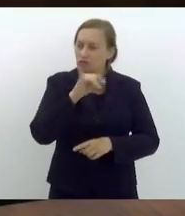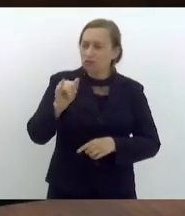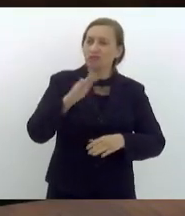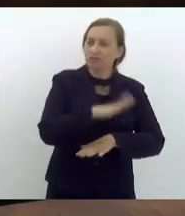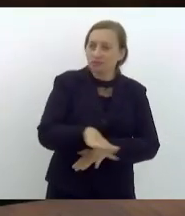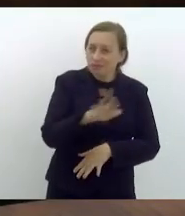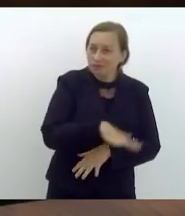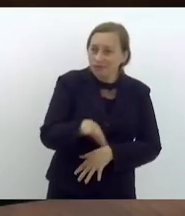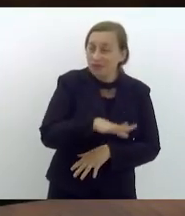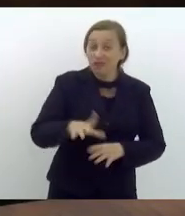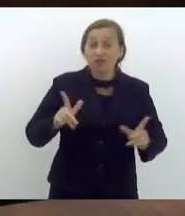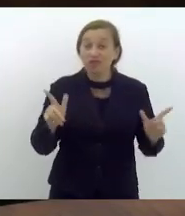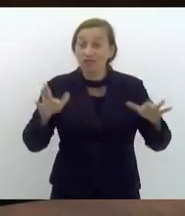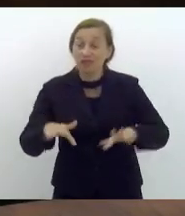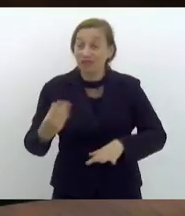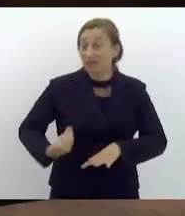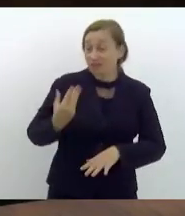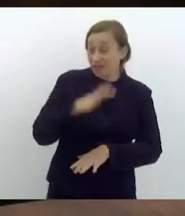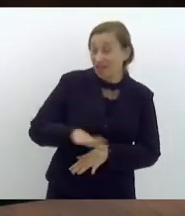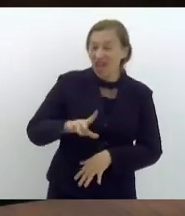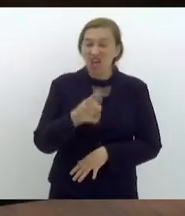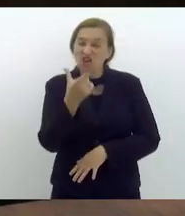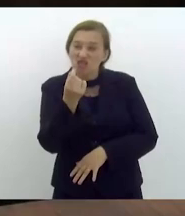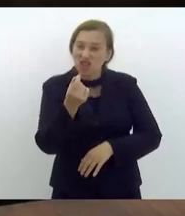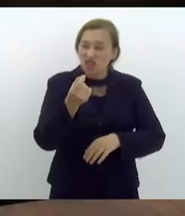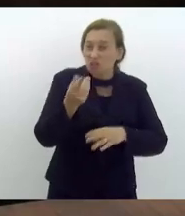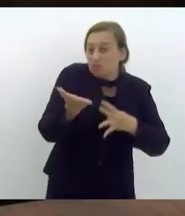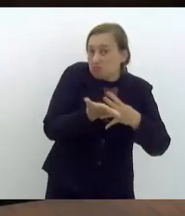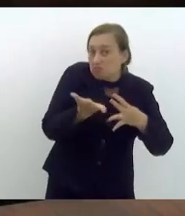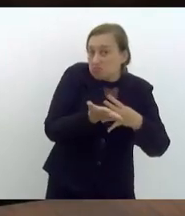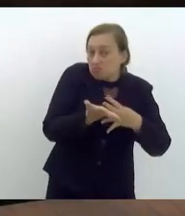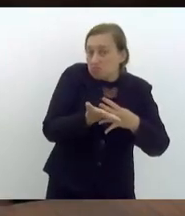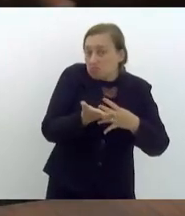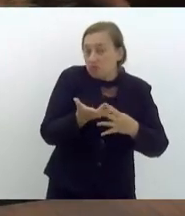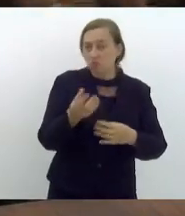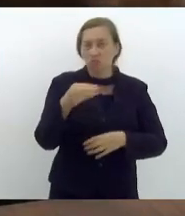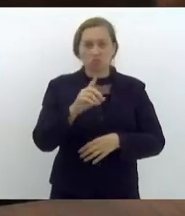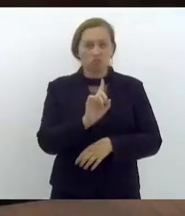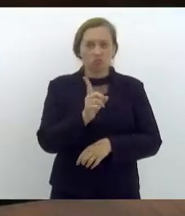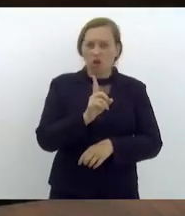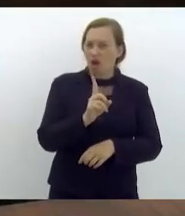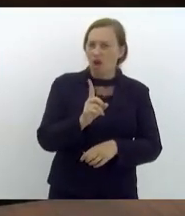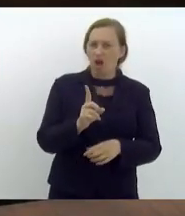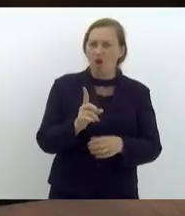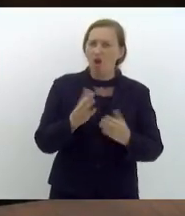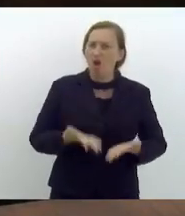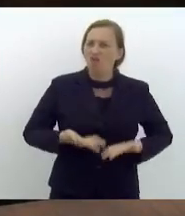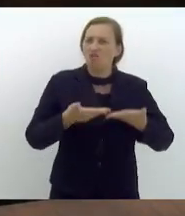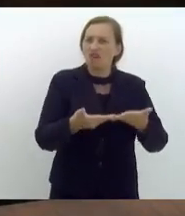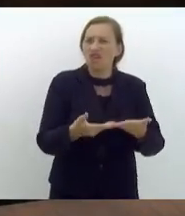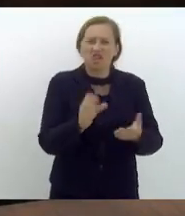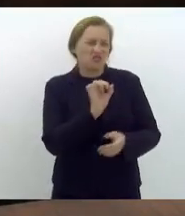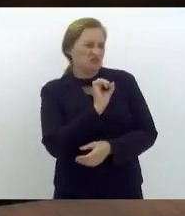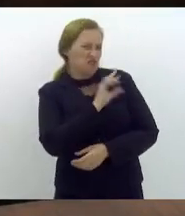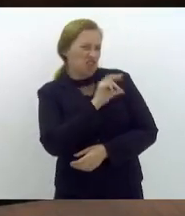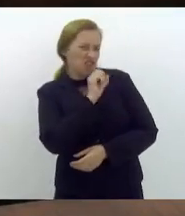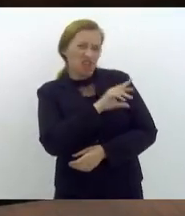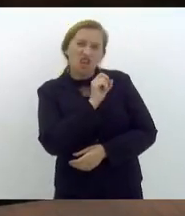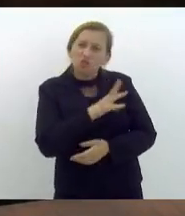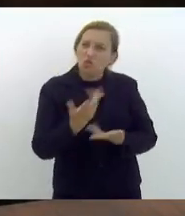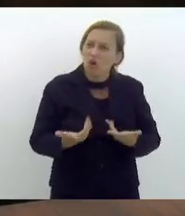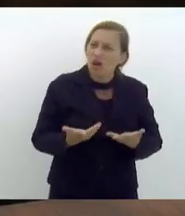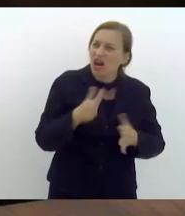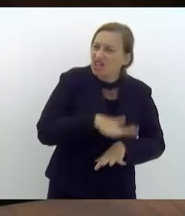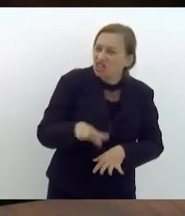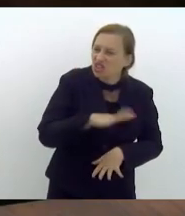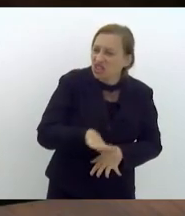que faz toda a diferença na vida dela e não aos 20 minutos do recreio não faz o menor sentido dizer que a gente está oferecendo veneno as crianças